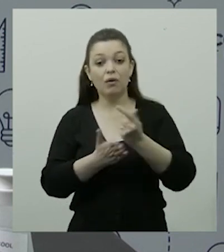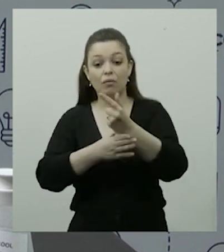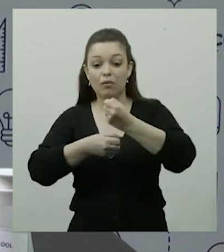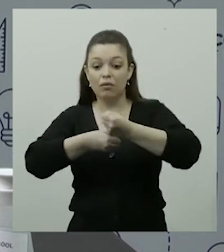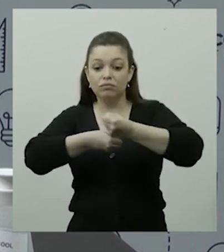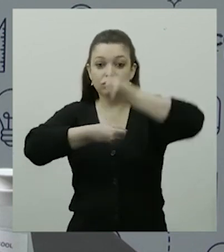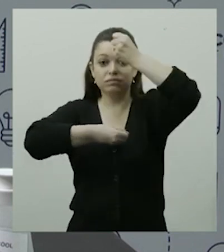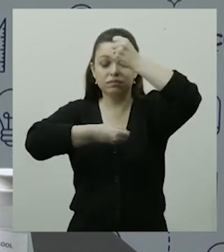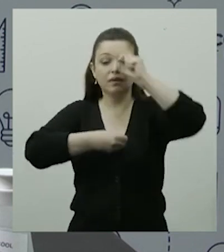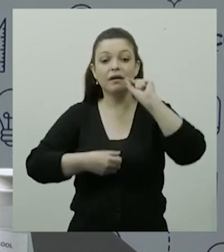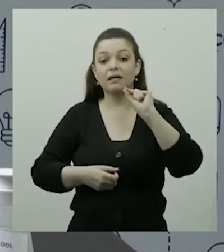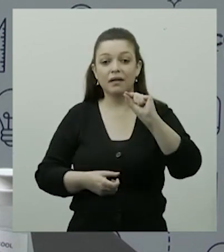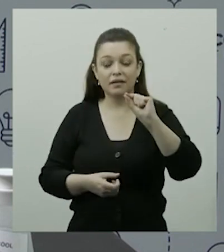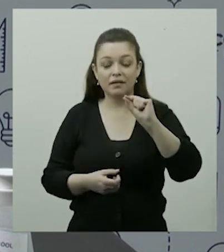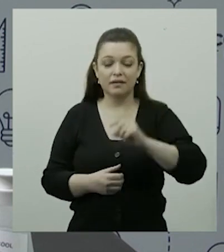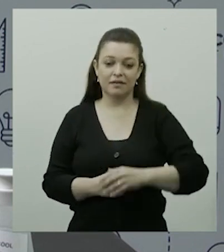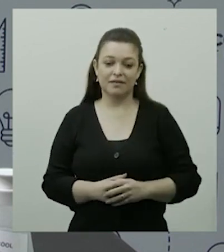guarda-chuva?